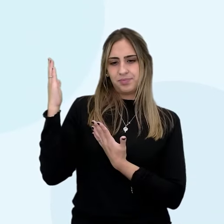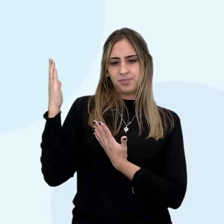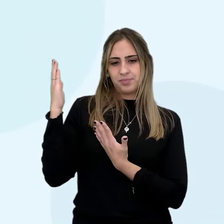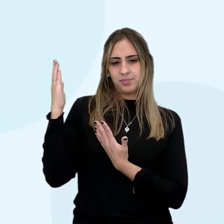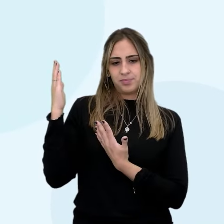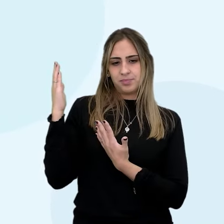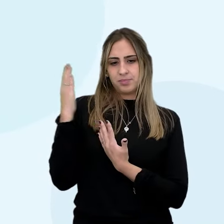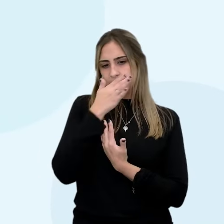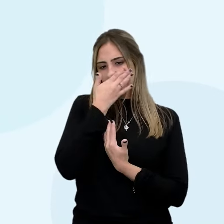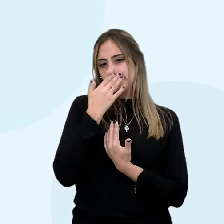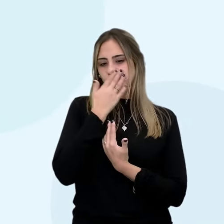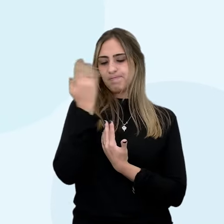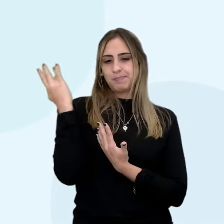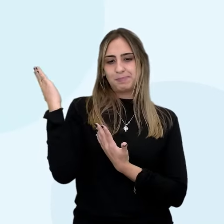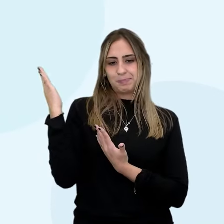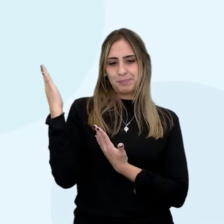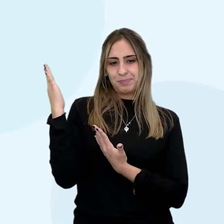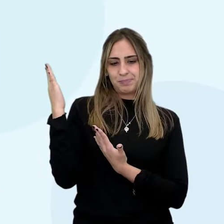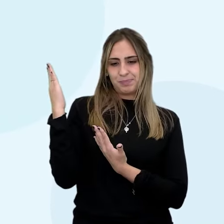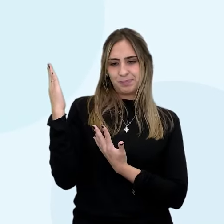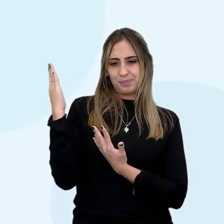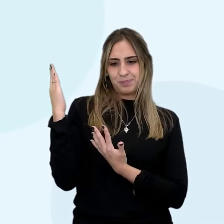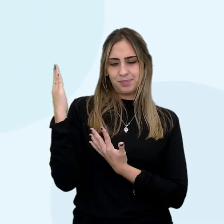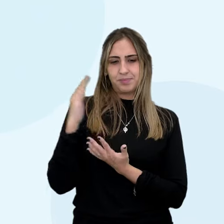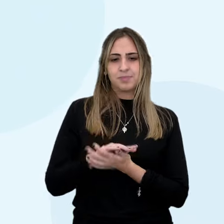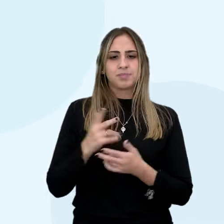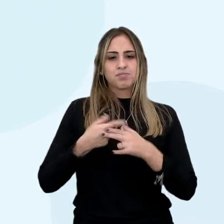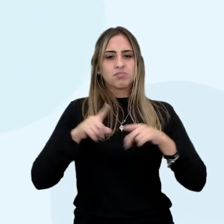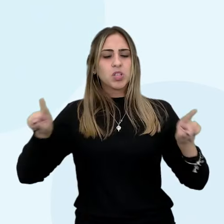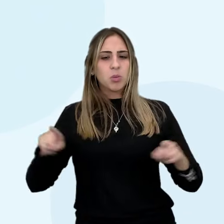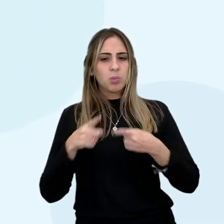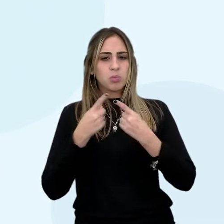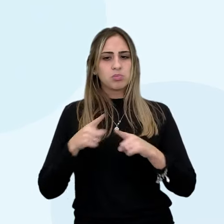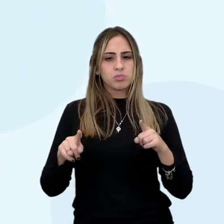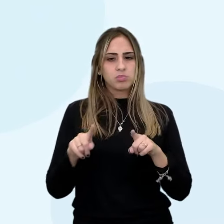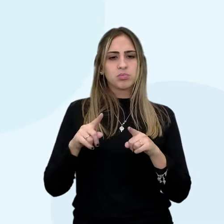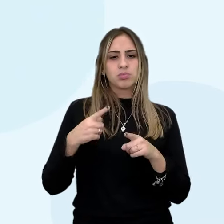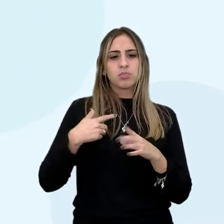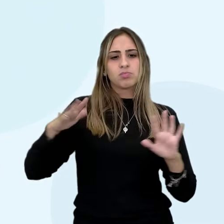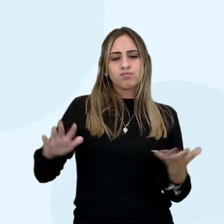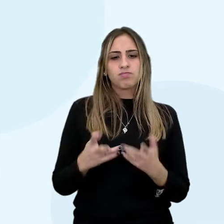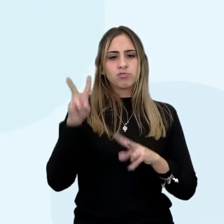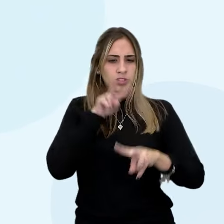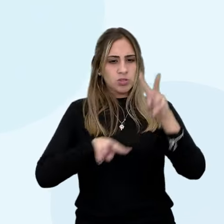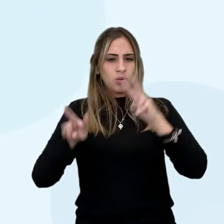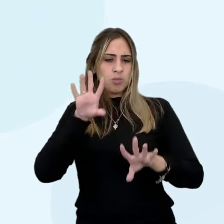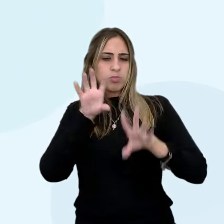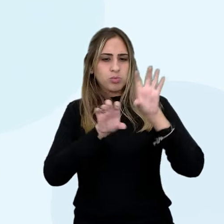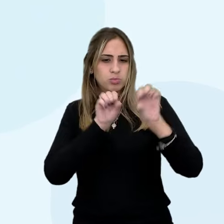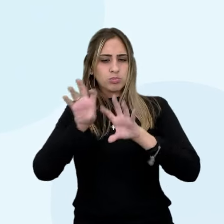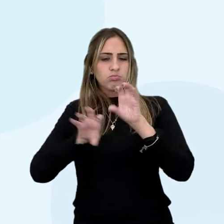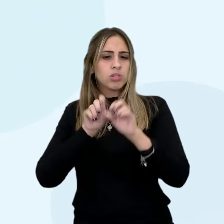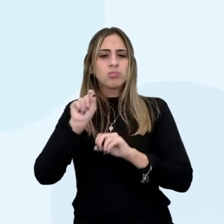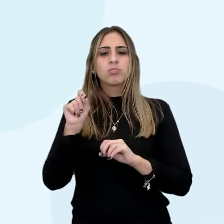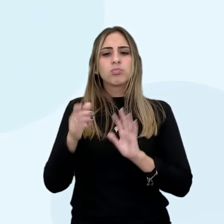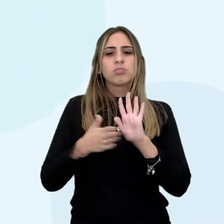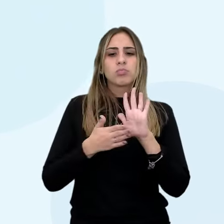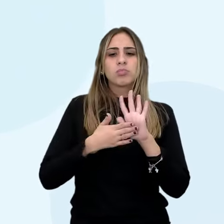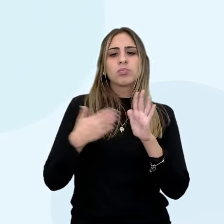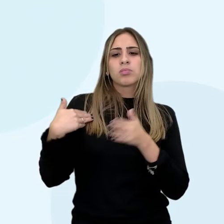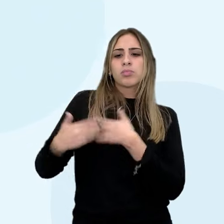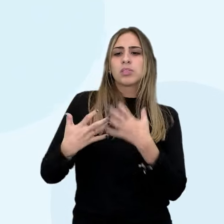tratadas pelo compositor como evocações musicais de um estímulo visual E aí ele